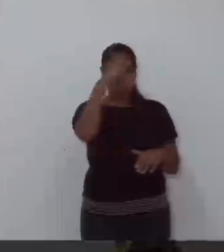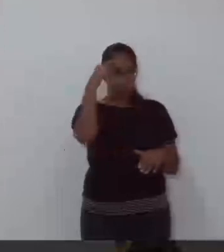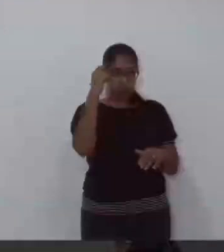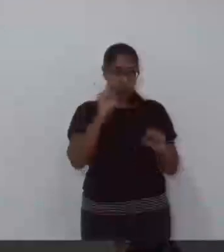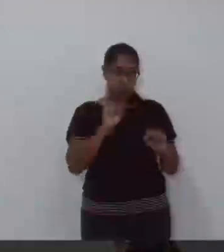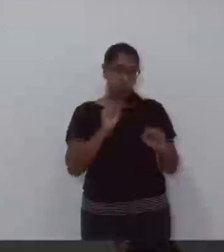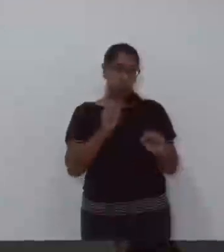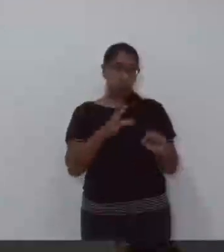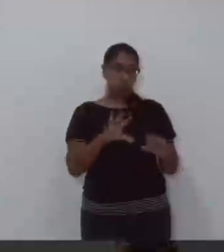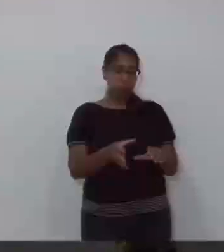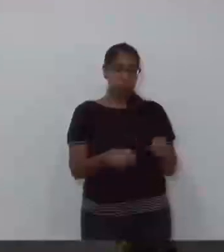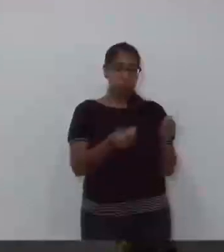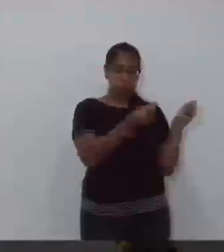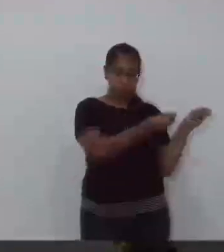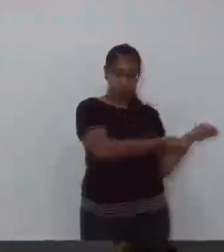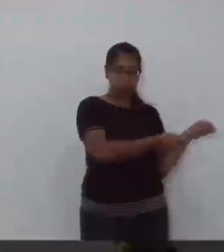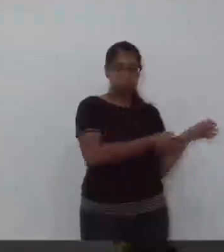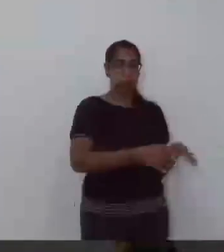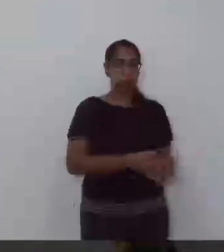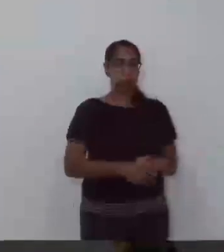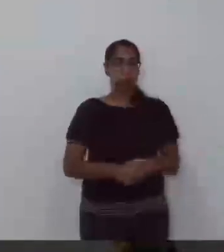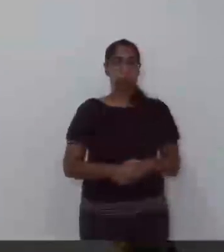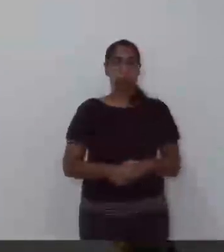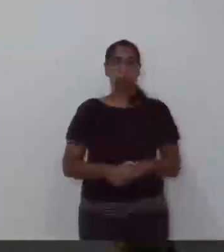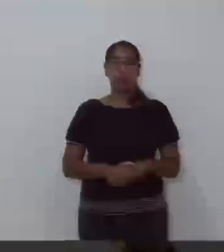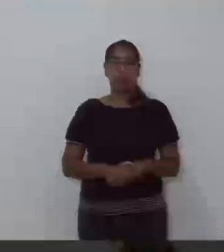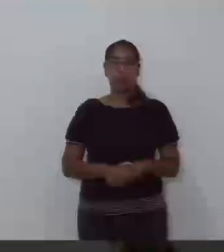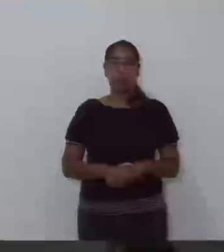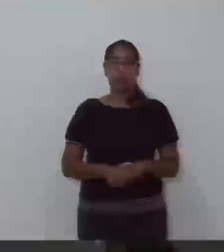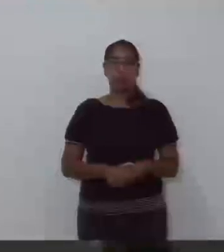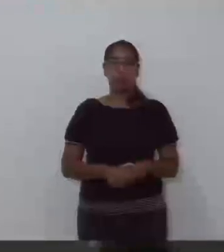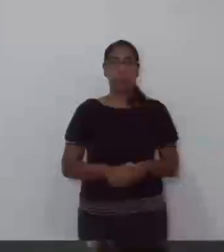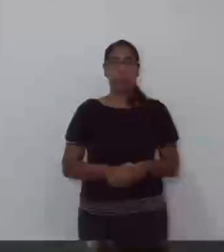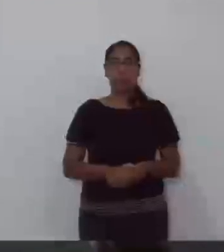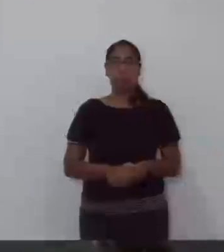encaminhar. Pode ser daí, se quiser.